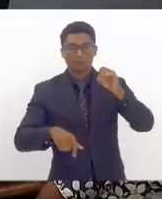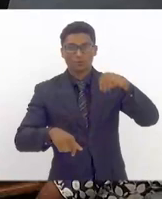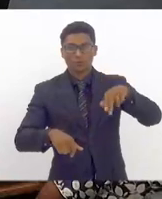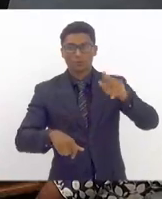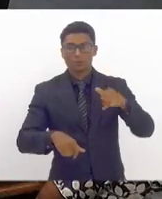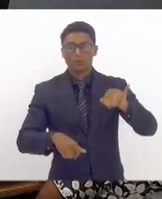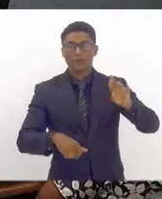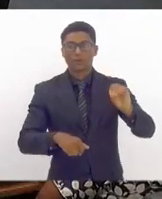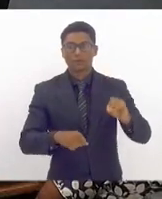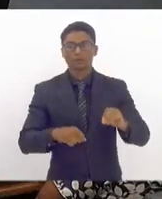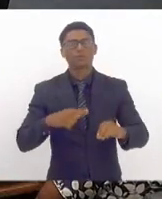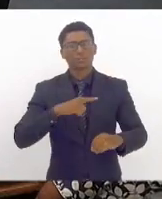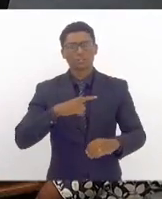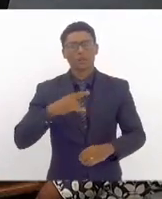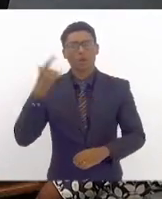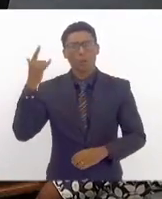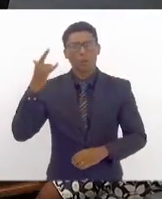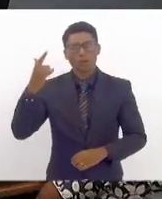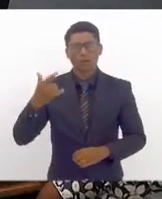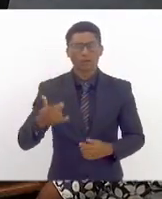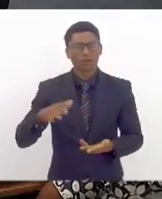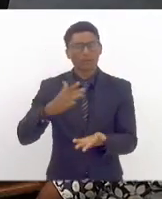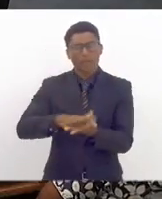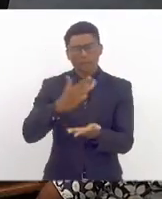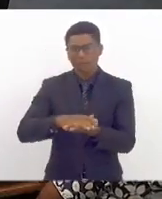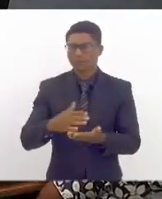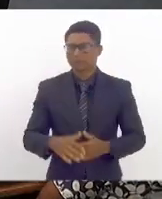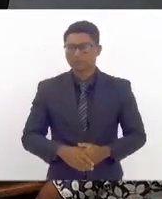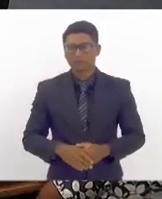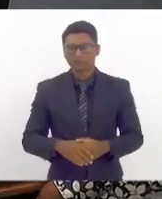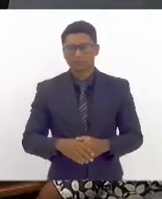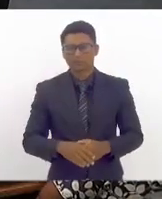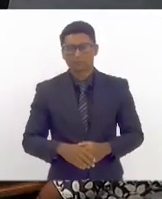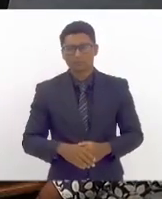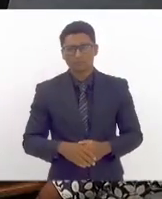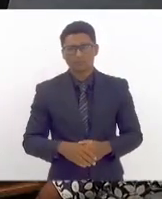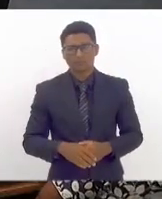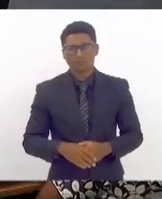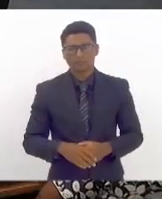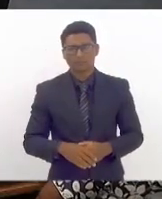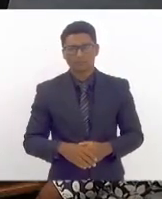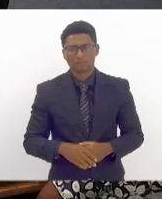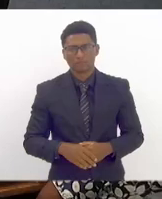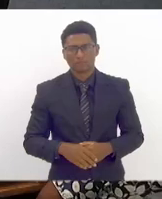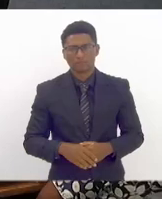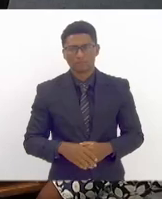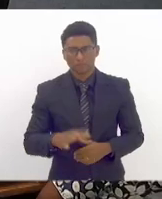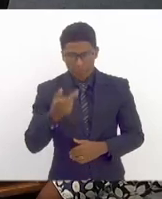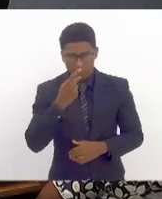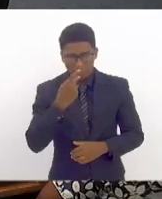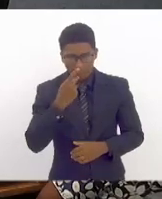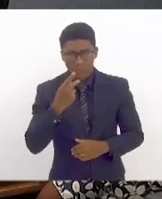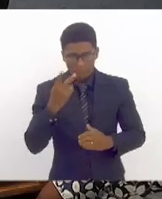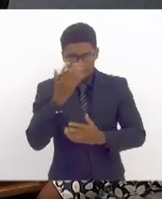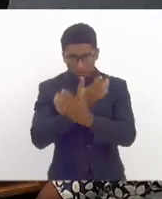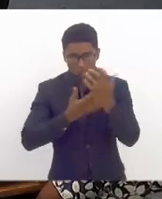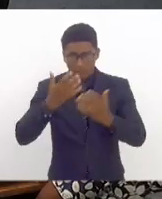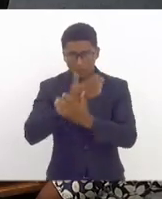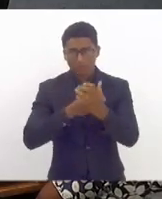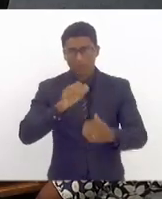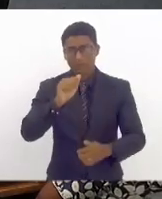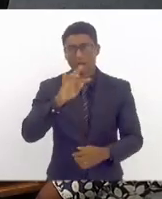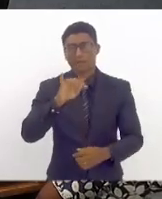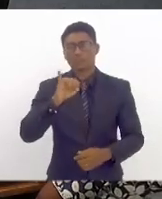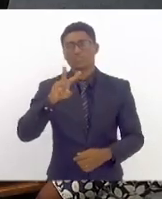tinha roqueiro tinha samba o que eu chamo de música ativa o que